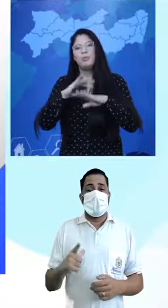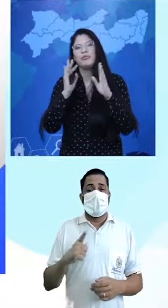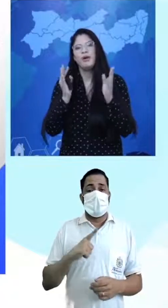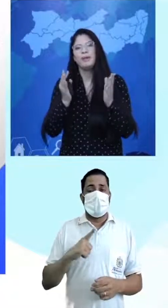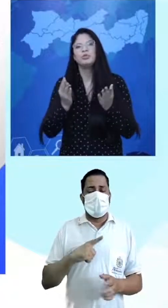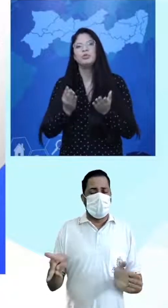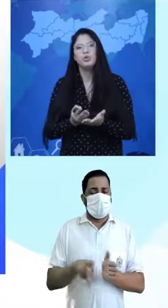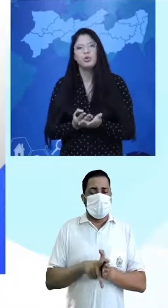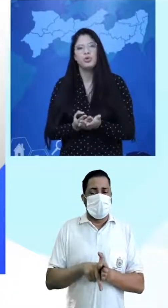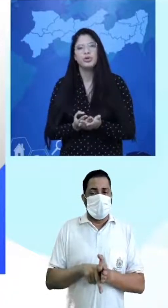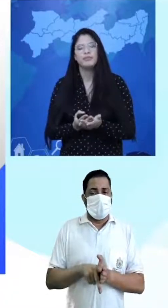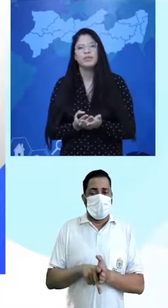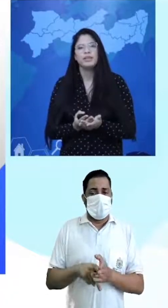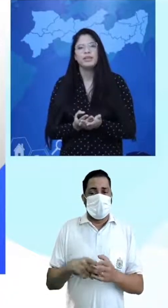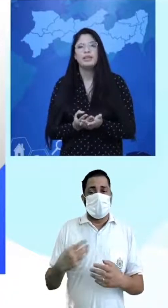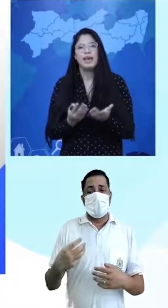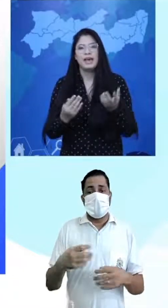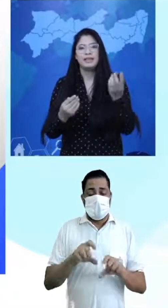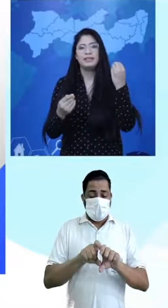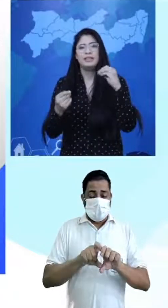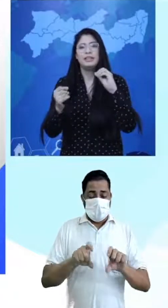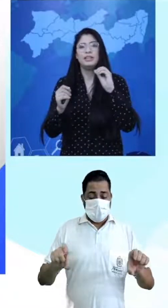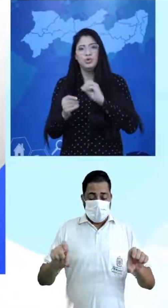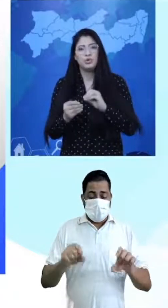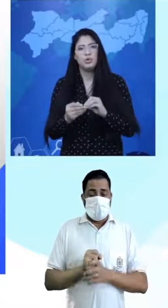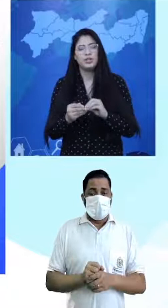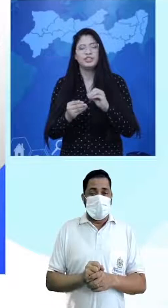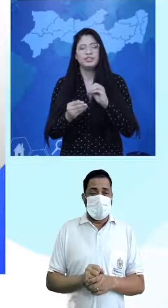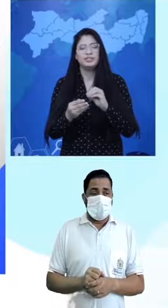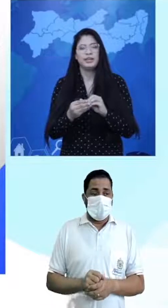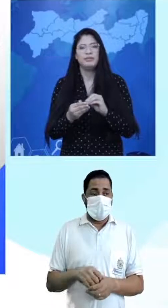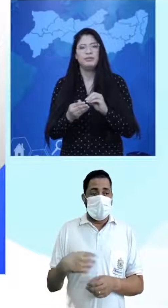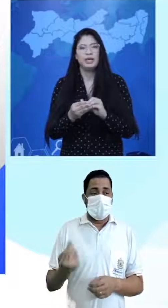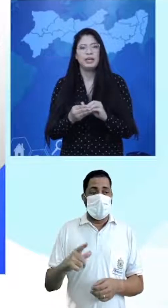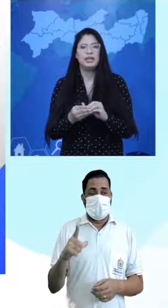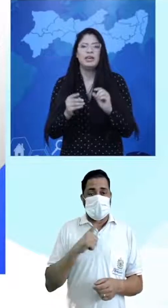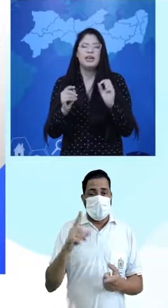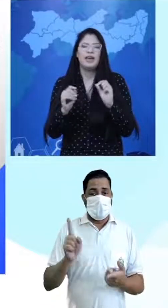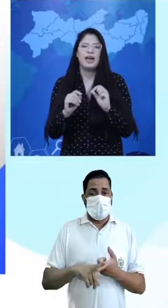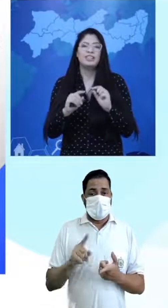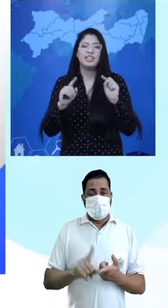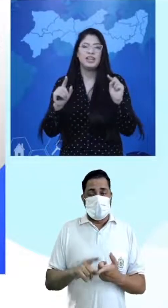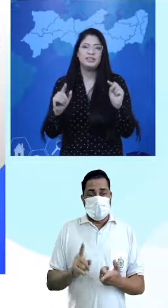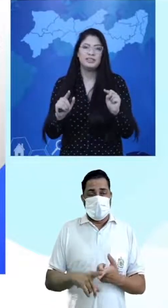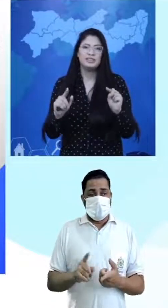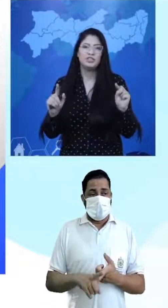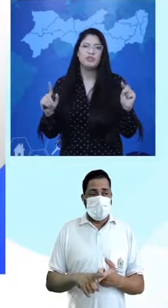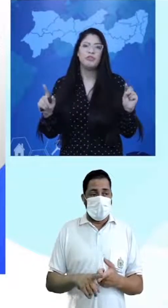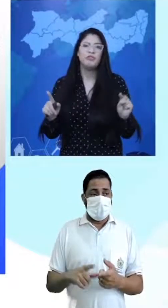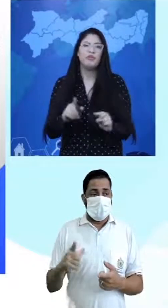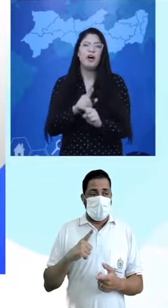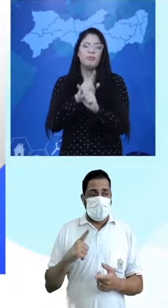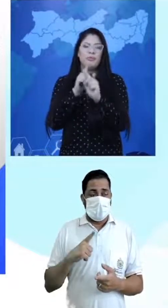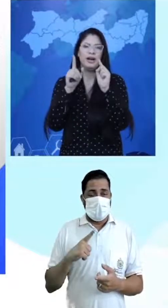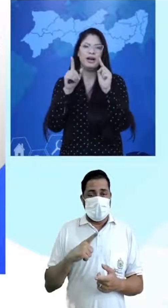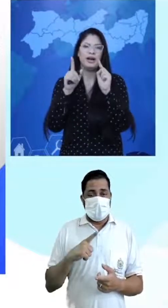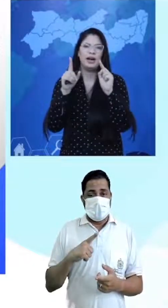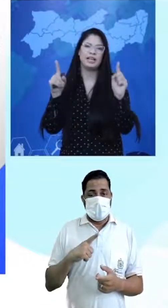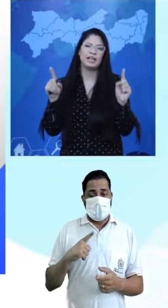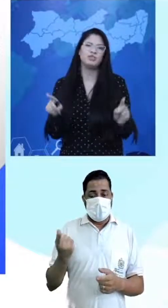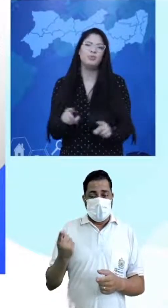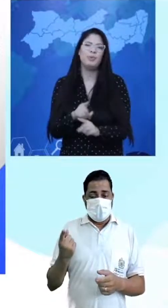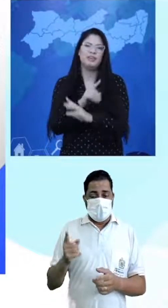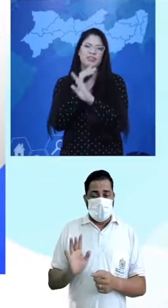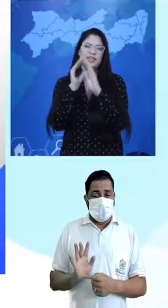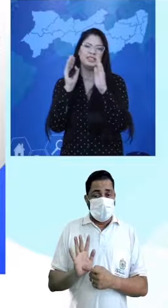próprio formato do cone. E no cone a gente tem também as geratrizes que vão formar